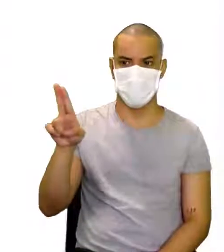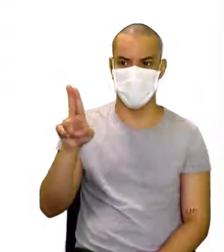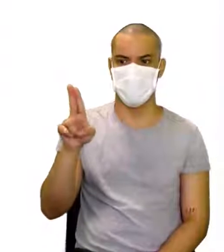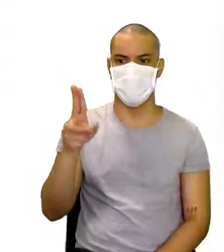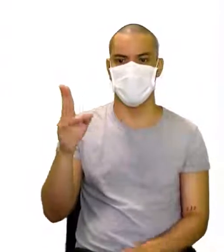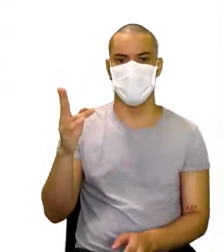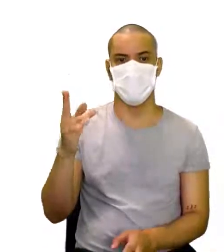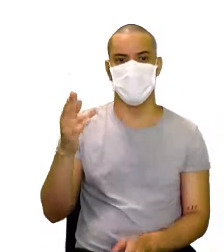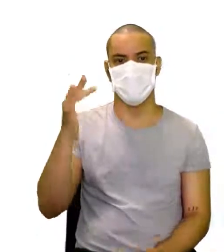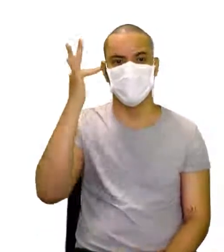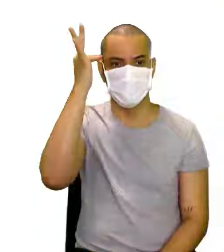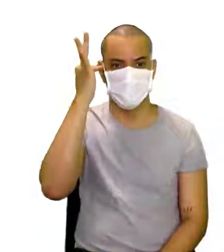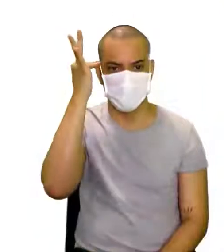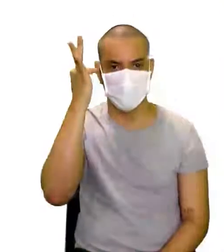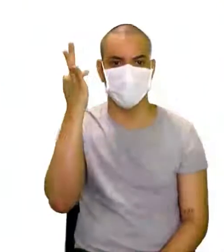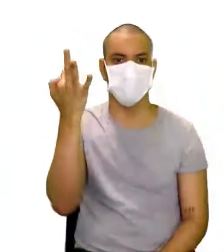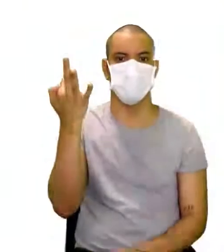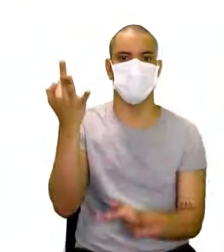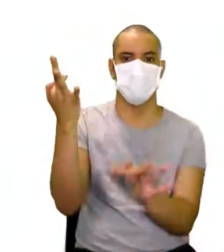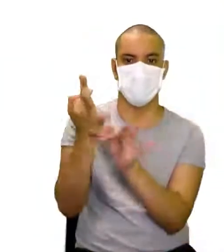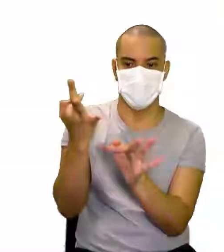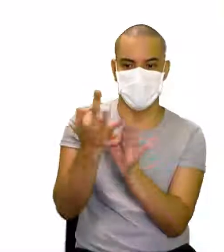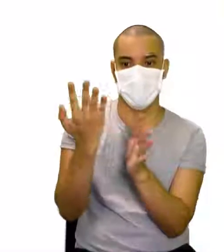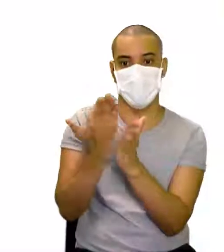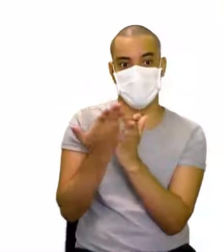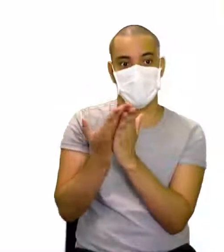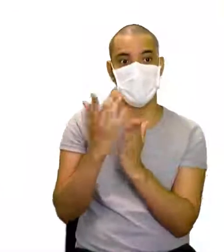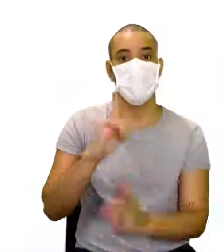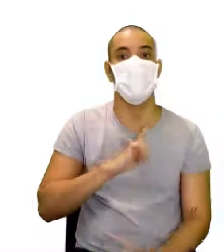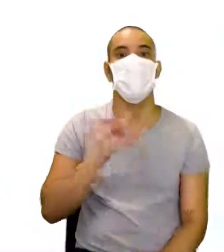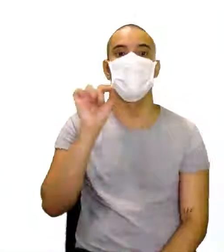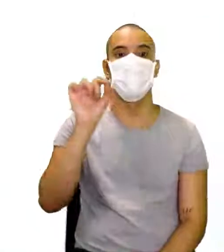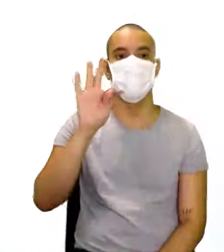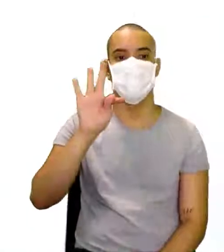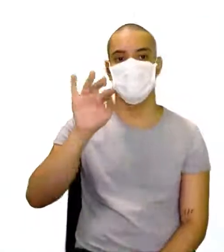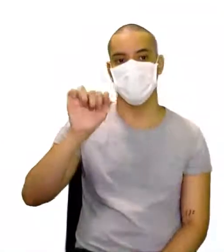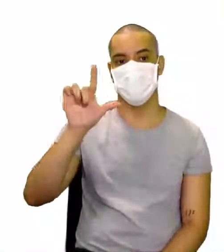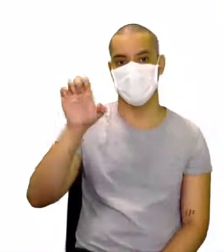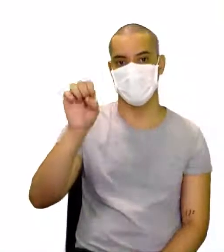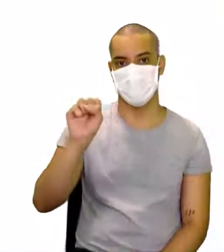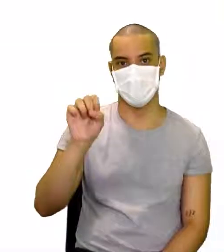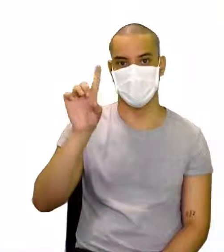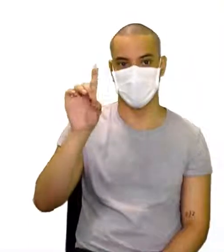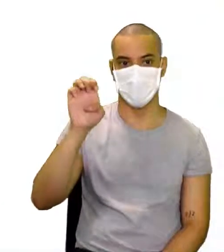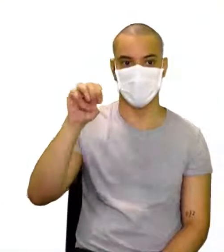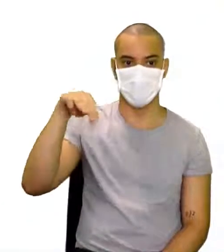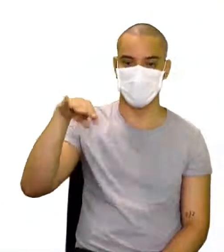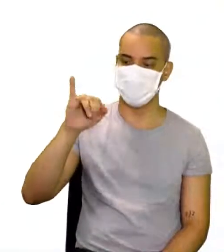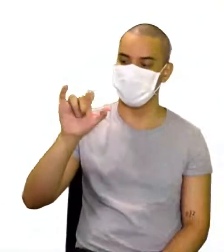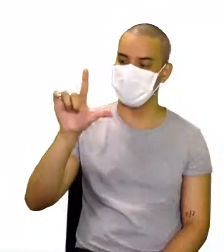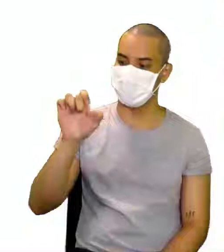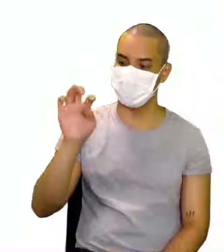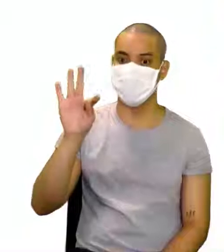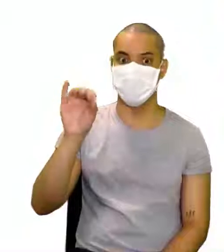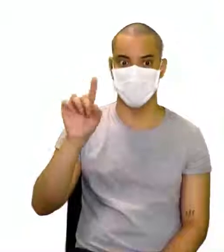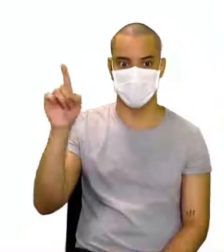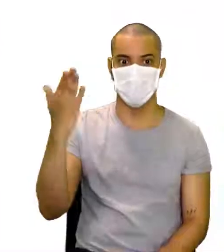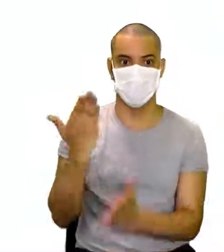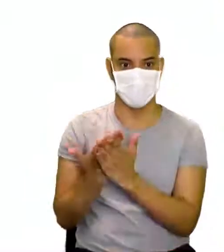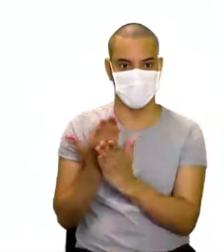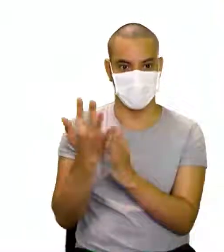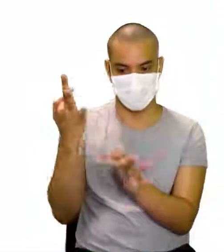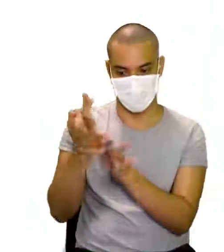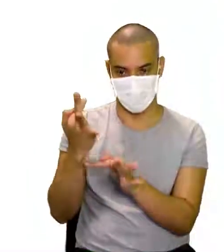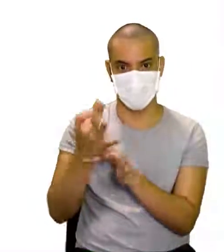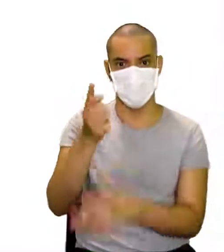filósofos, físicos que estudaram o magnetismo, nós temos aí Tales de Mileto. Lá nas aulas de filosofia, com o professor de